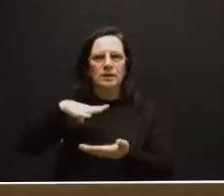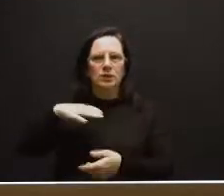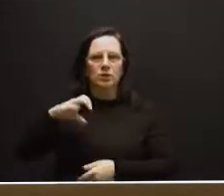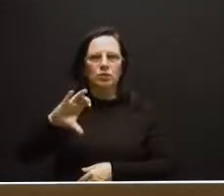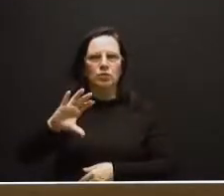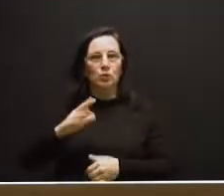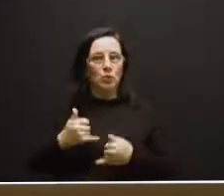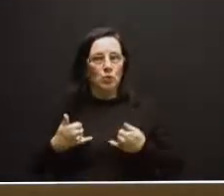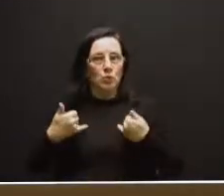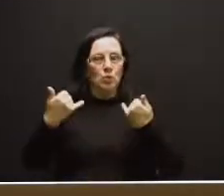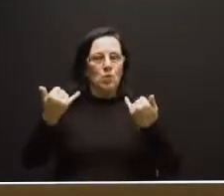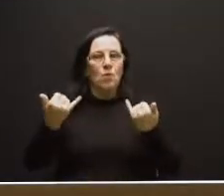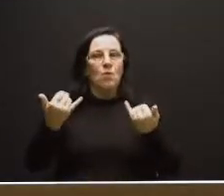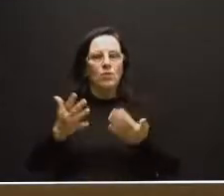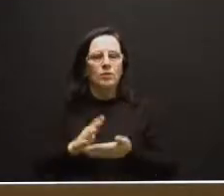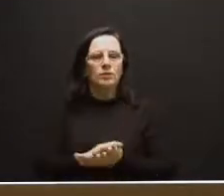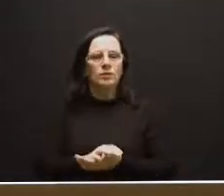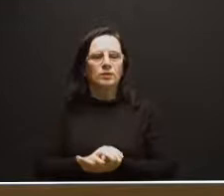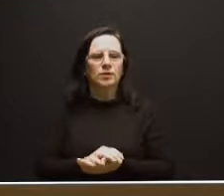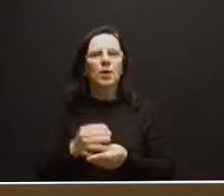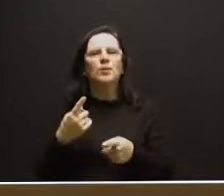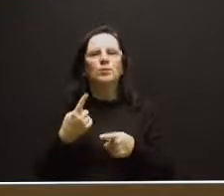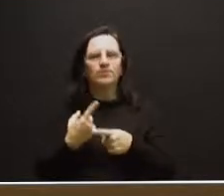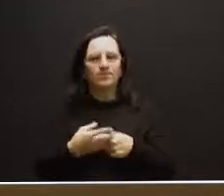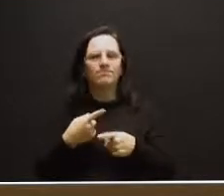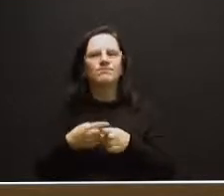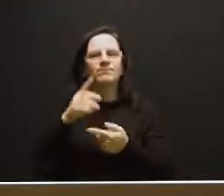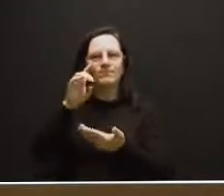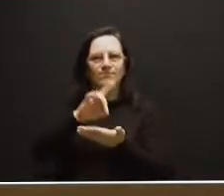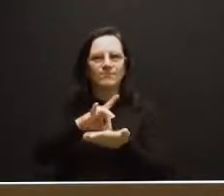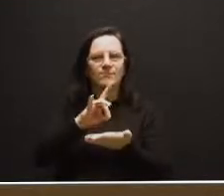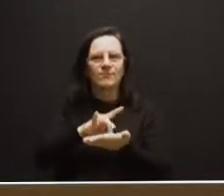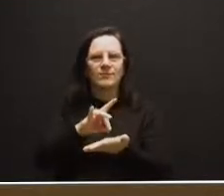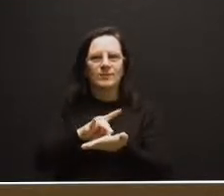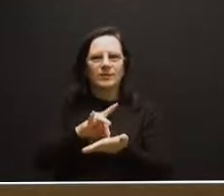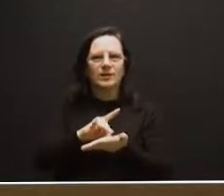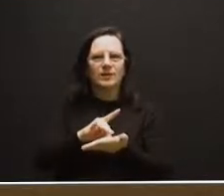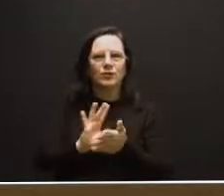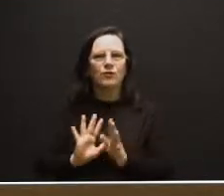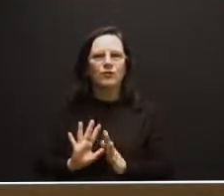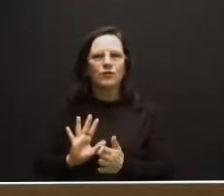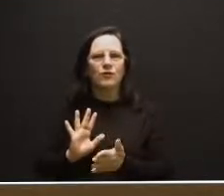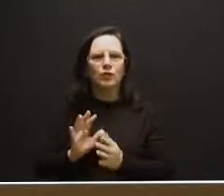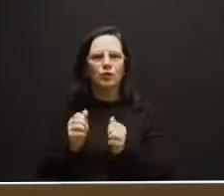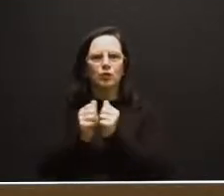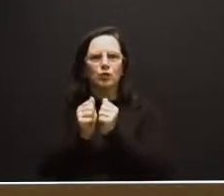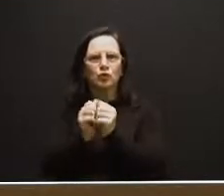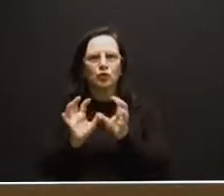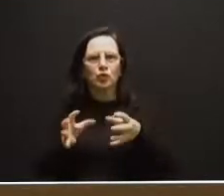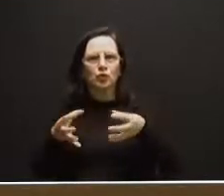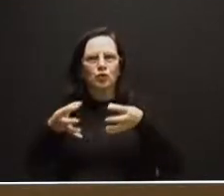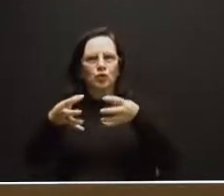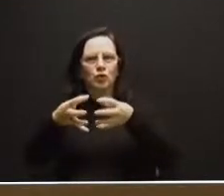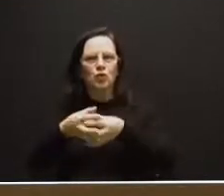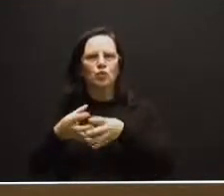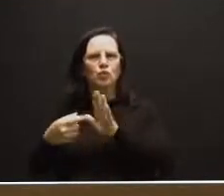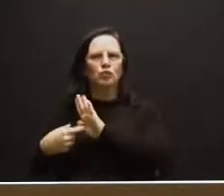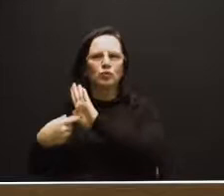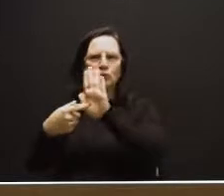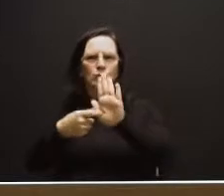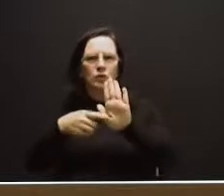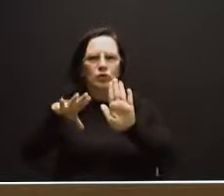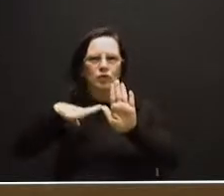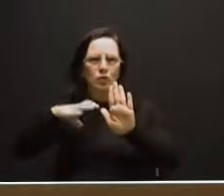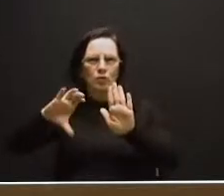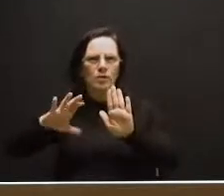orgulhoso muito honrado porque sem dúvida foi o maior feito realizado por essa companhia representando o nosso município a nível